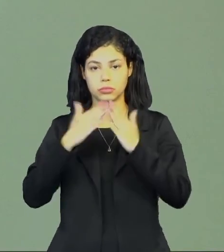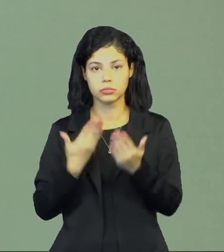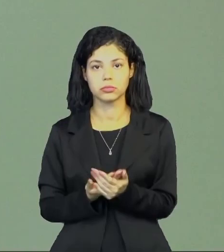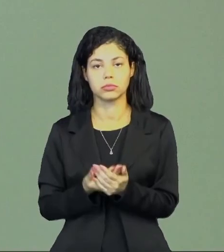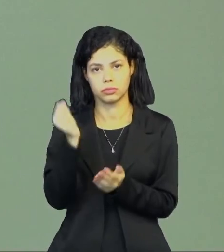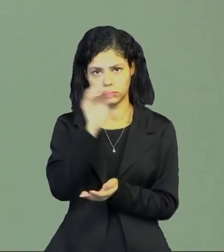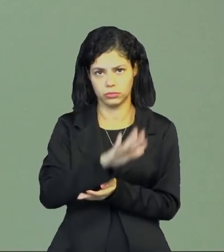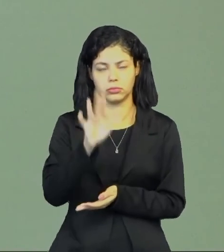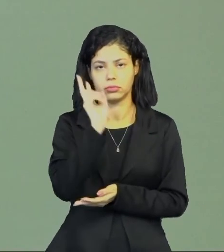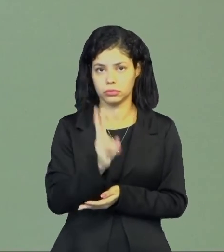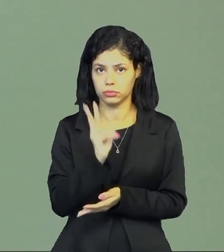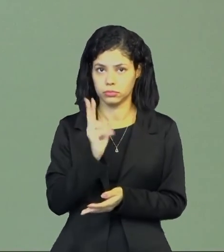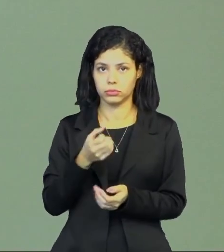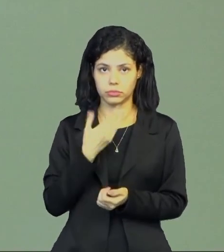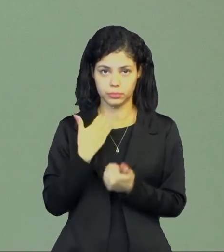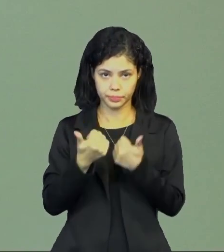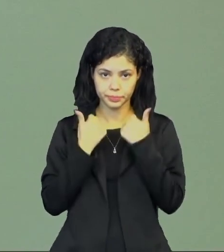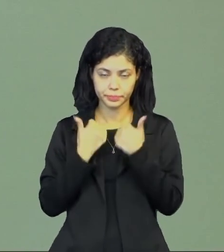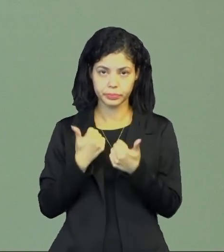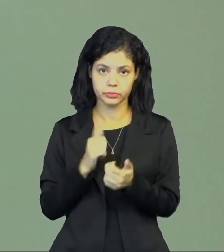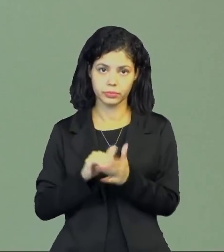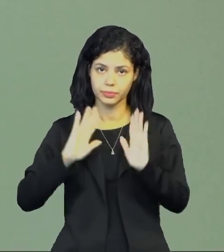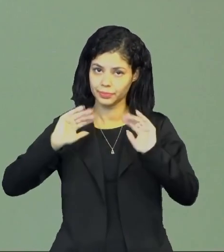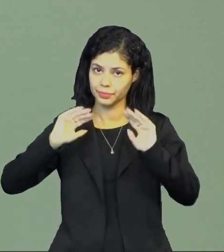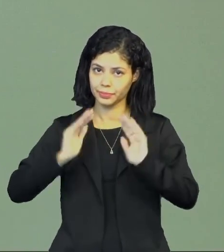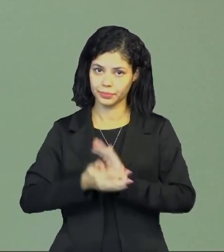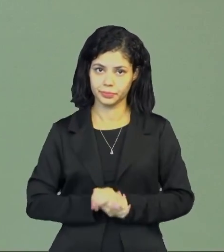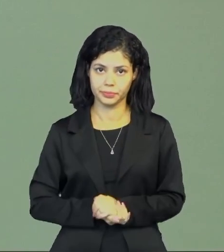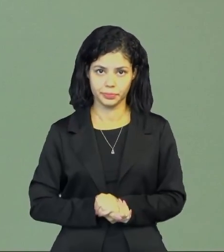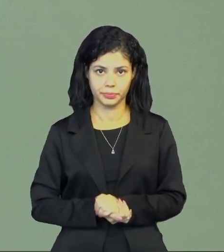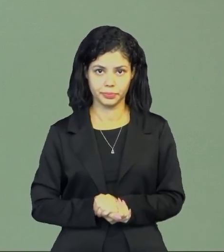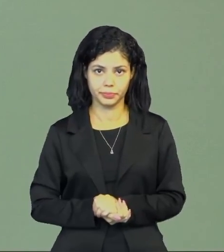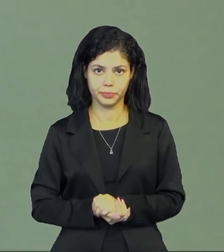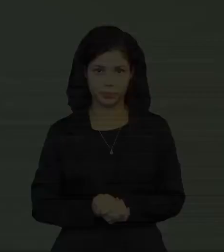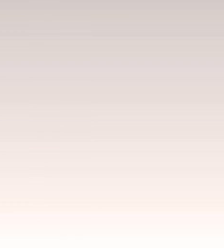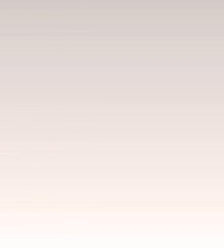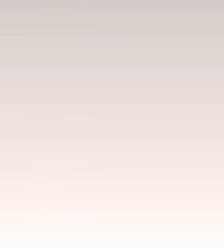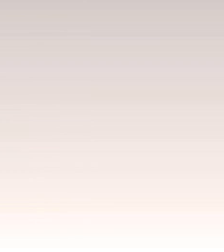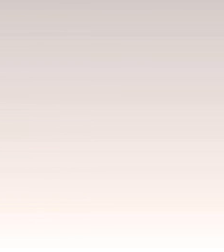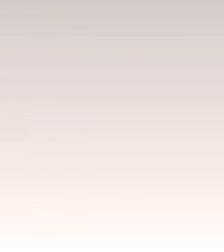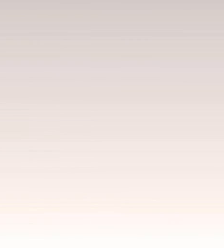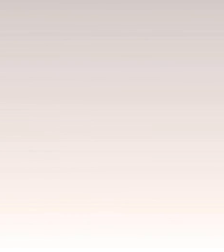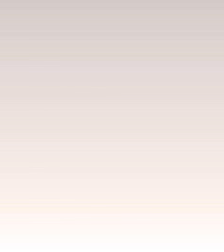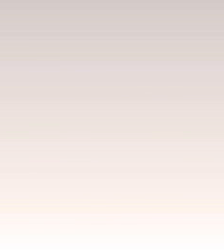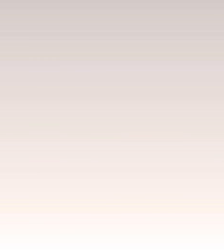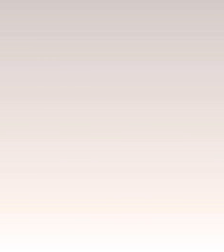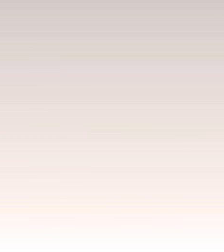geralmente são os mesmos, tá, galerinha? Adiós!